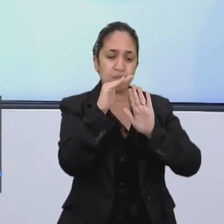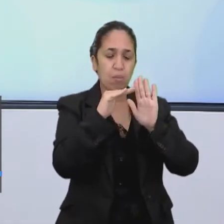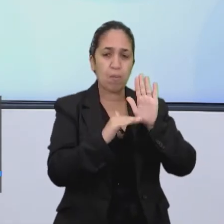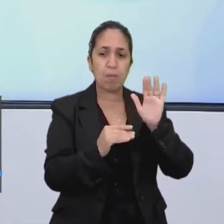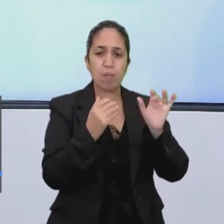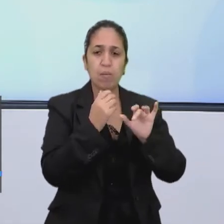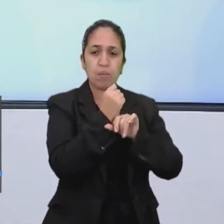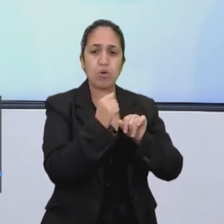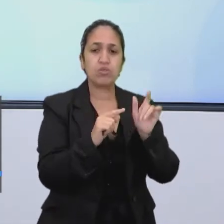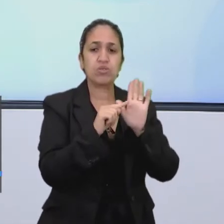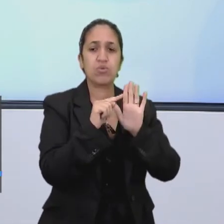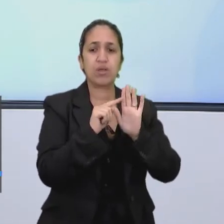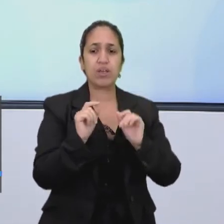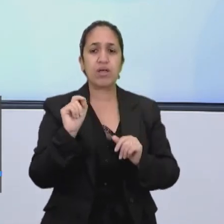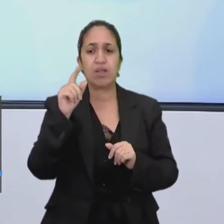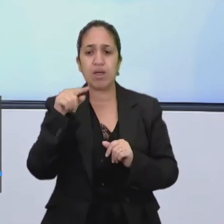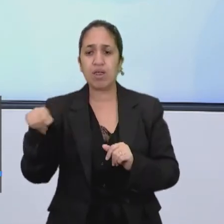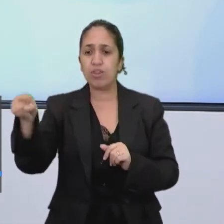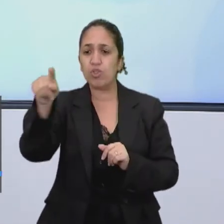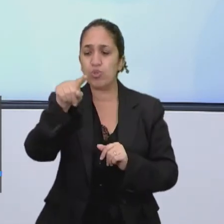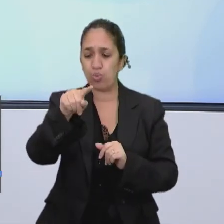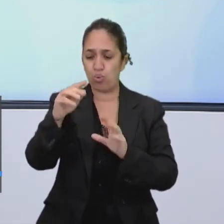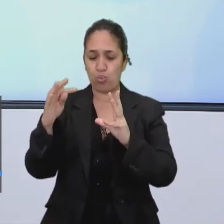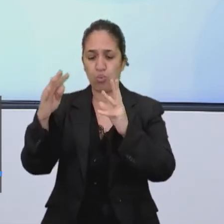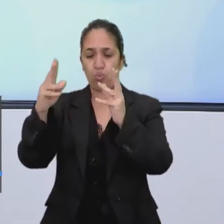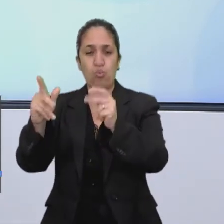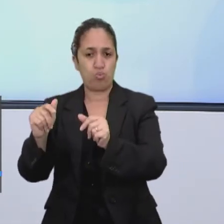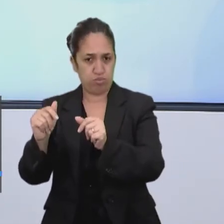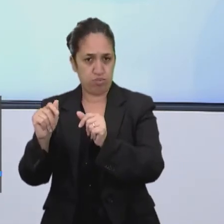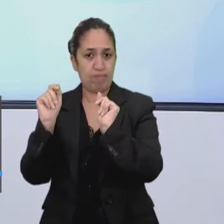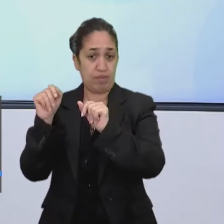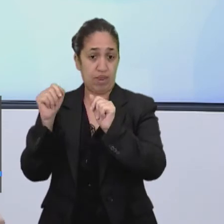a tendência de todos os outros, porque eu